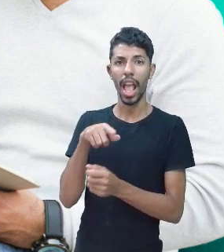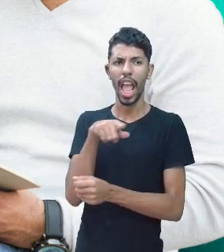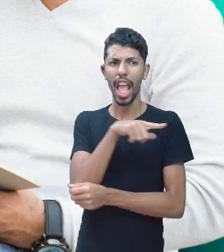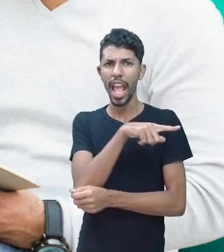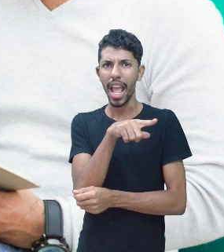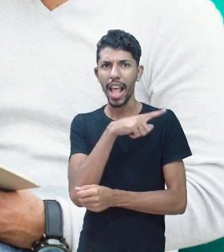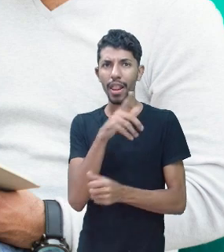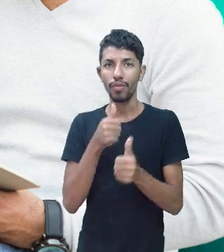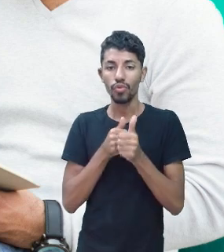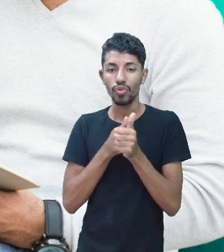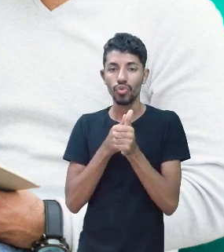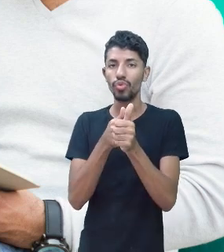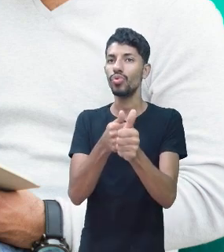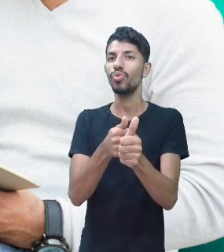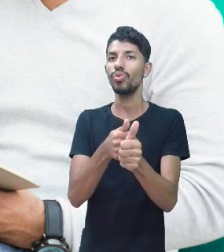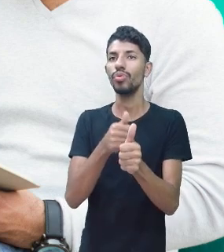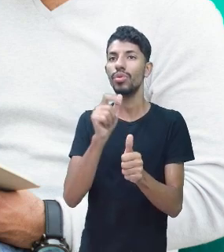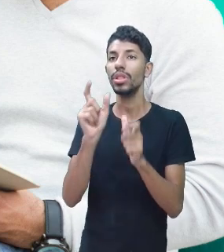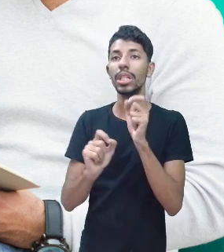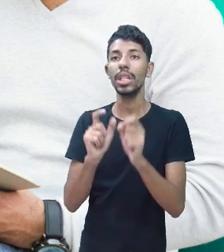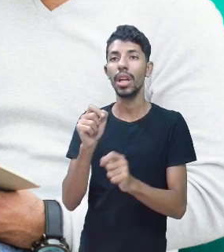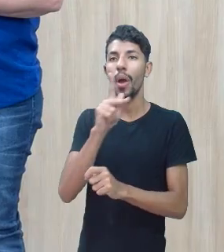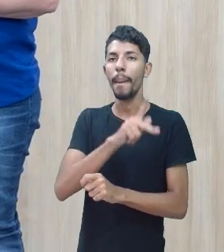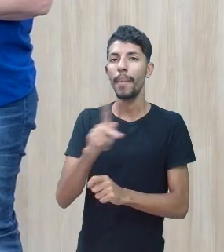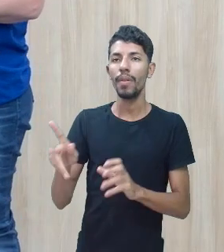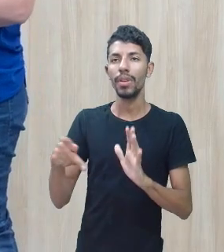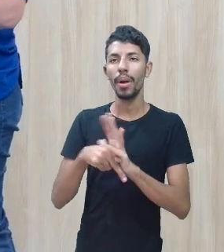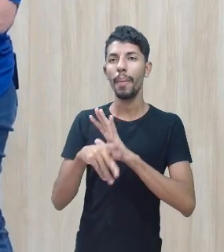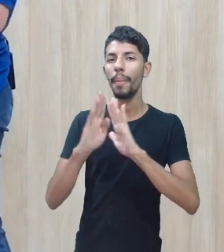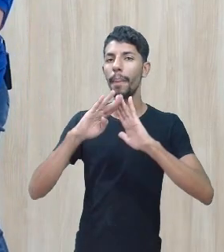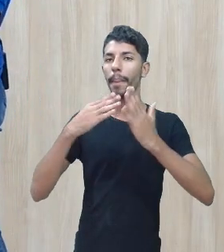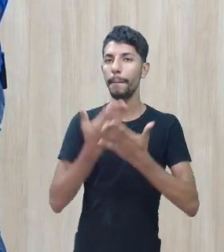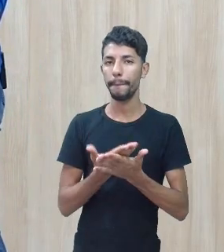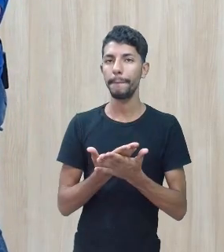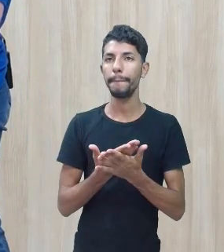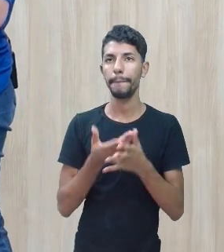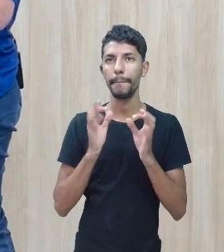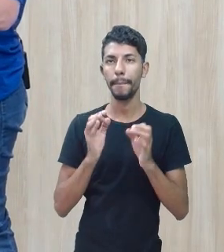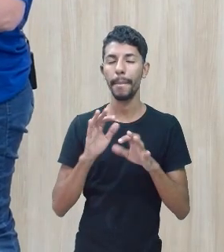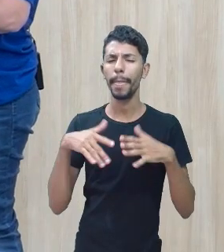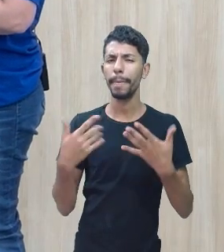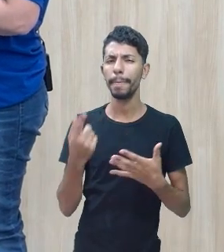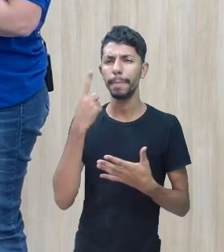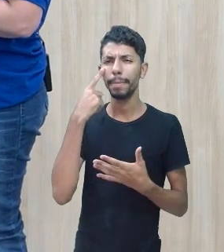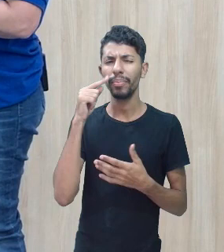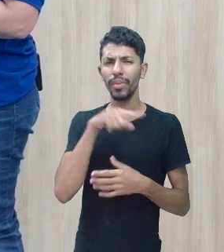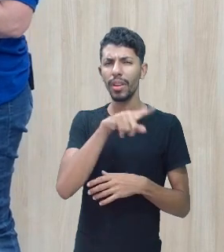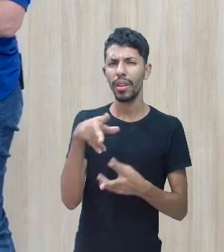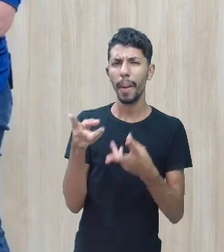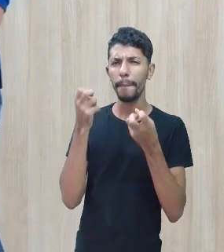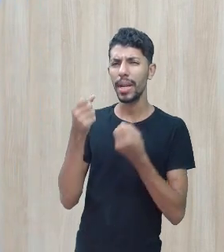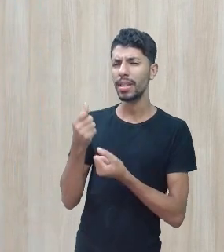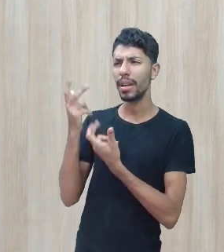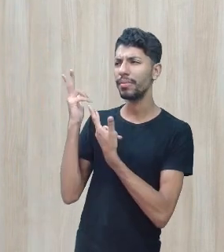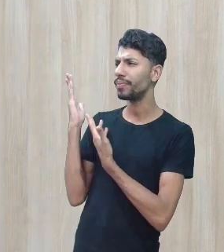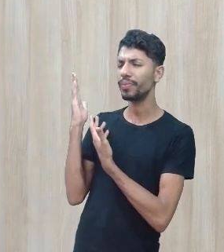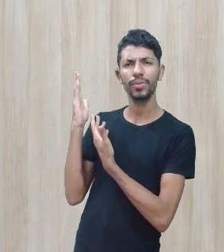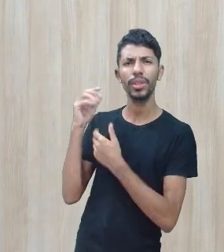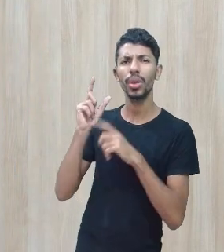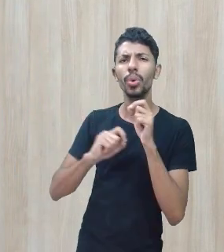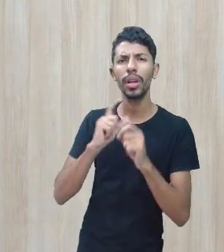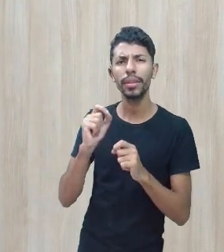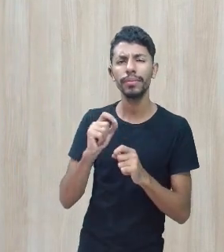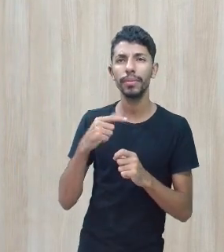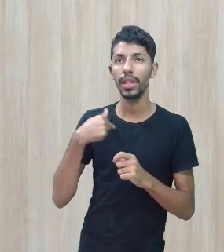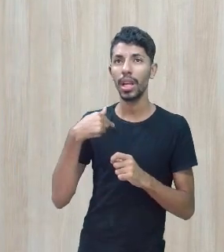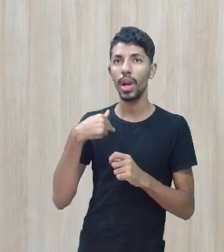da escola. Então, vocês percebem aqui, eu destaquei, não é? Vocês percebem aqui